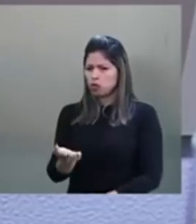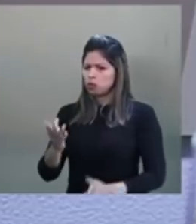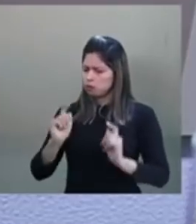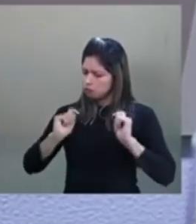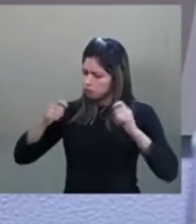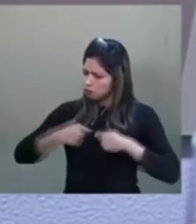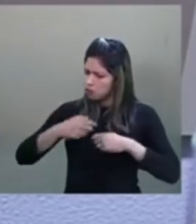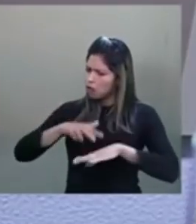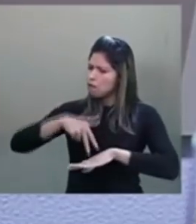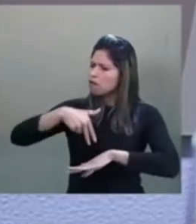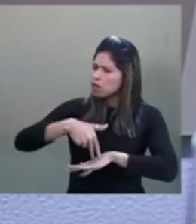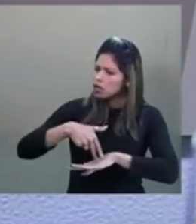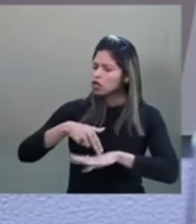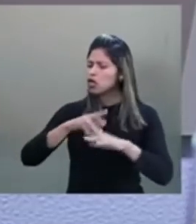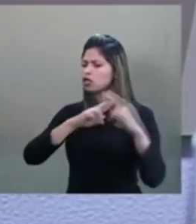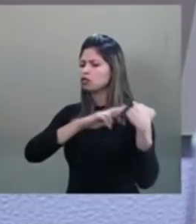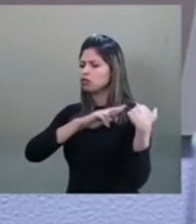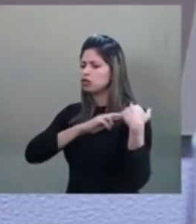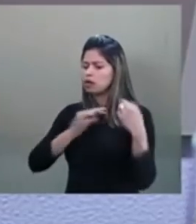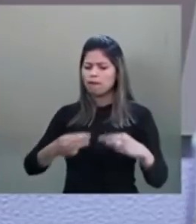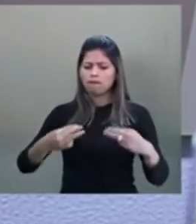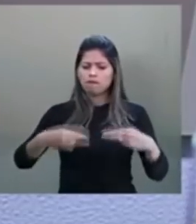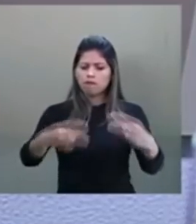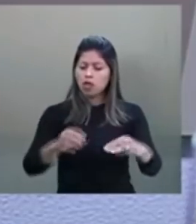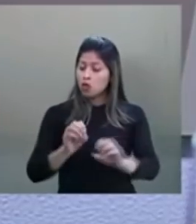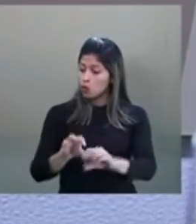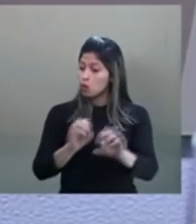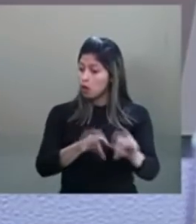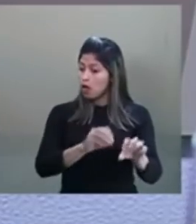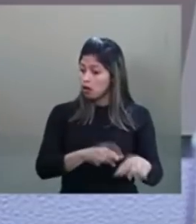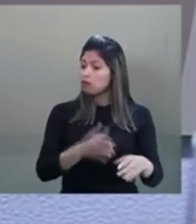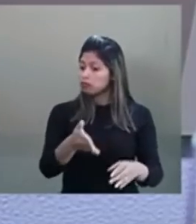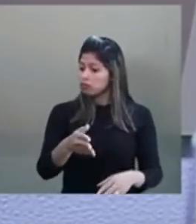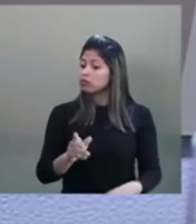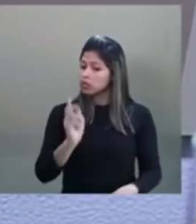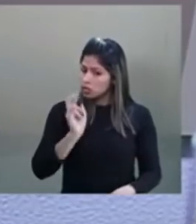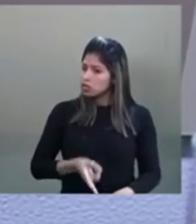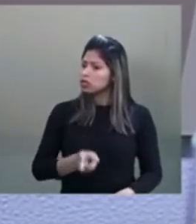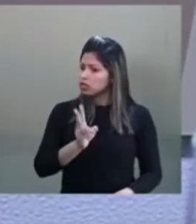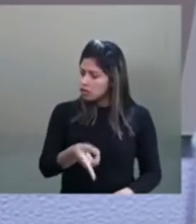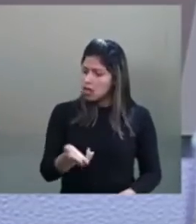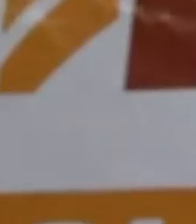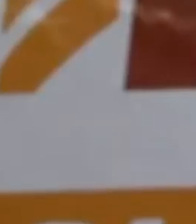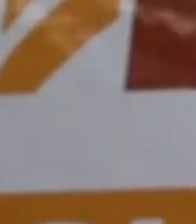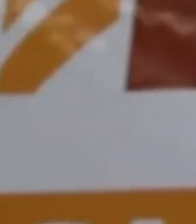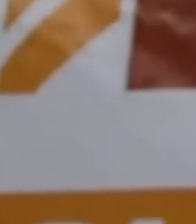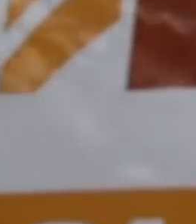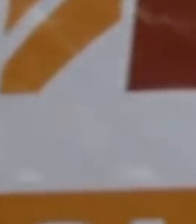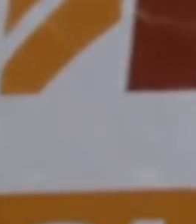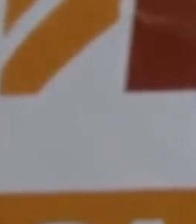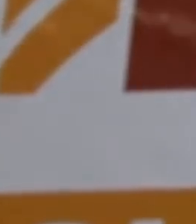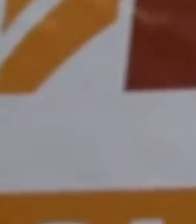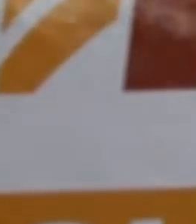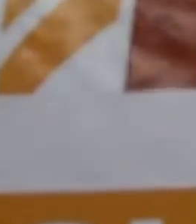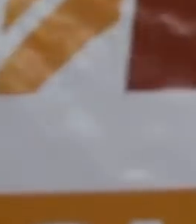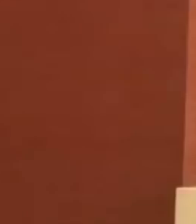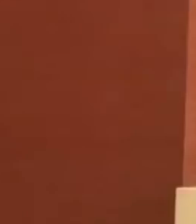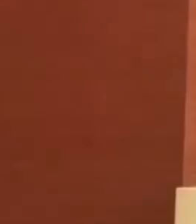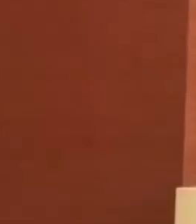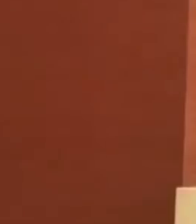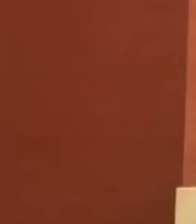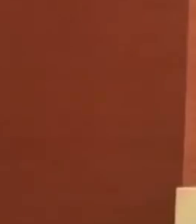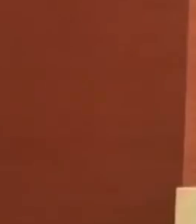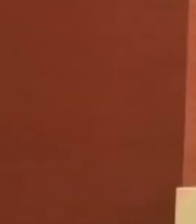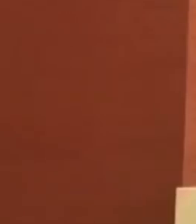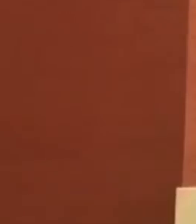teve frente ao Ministério da Educação. E minha relação sempre foi a melhor possível. Mas ele reconheceu que Arilton